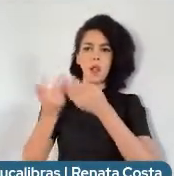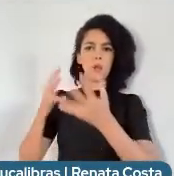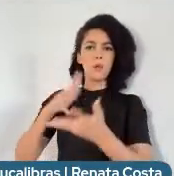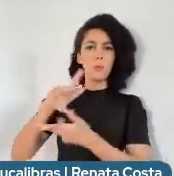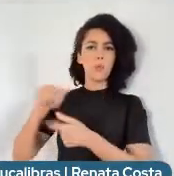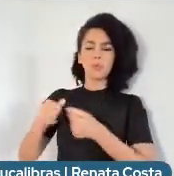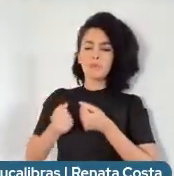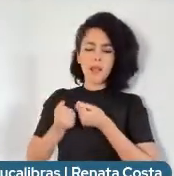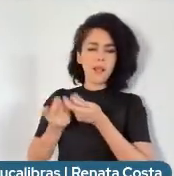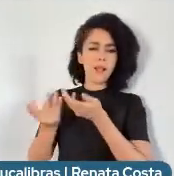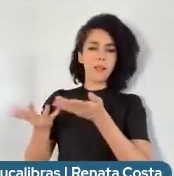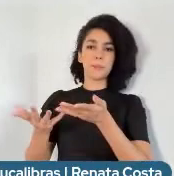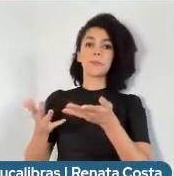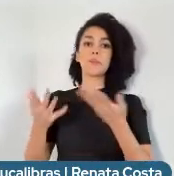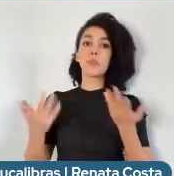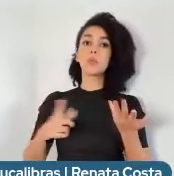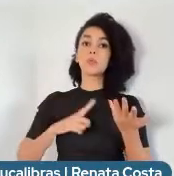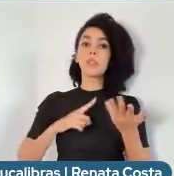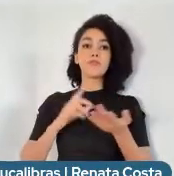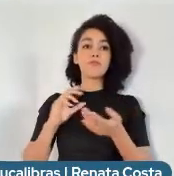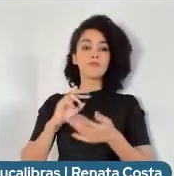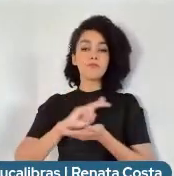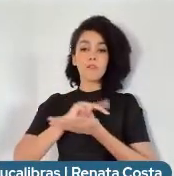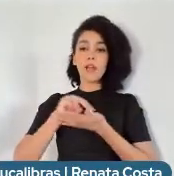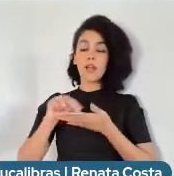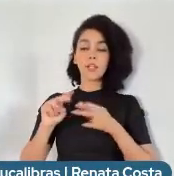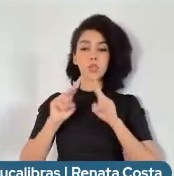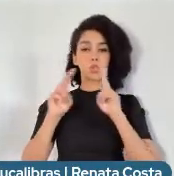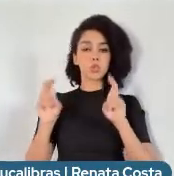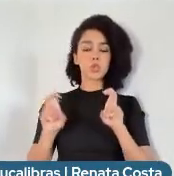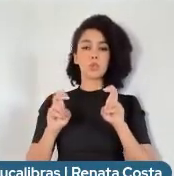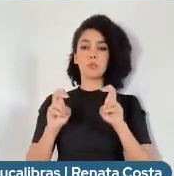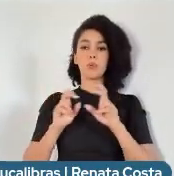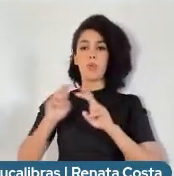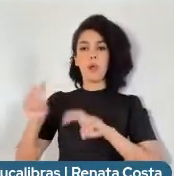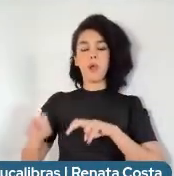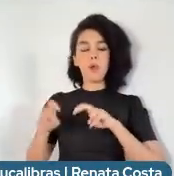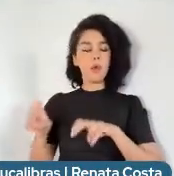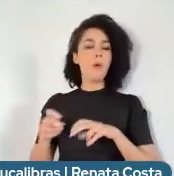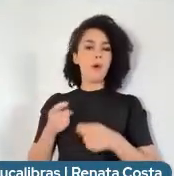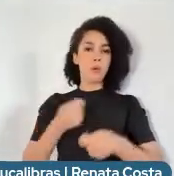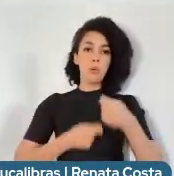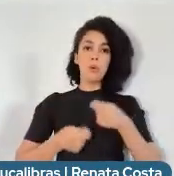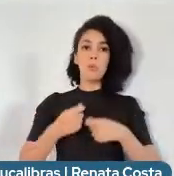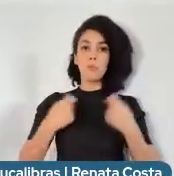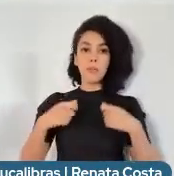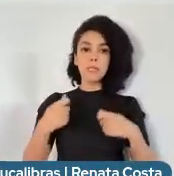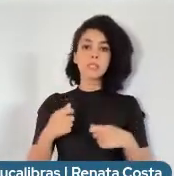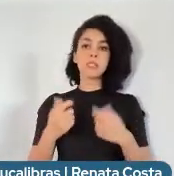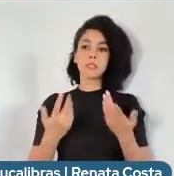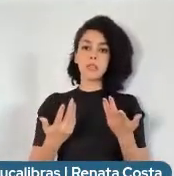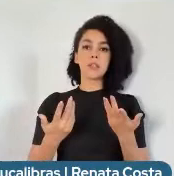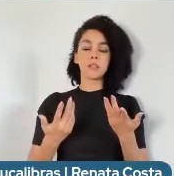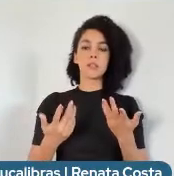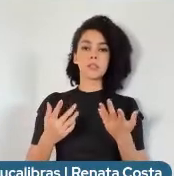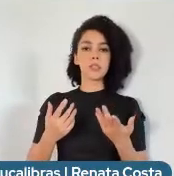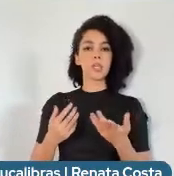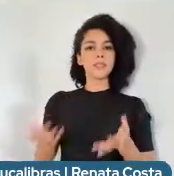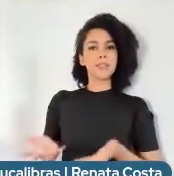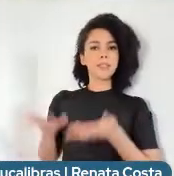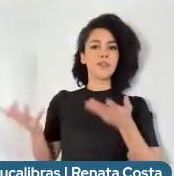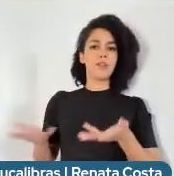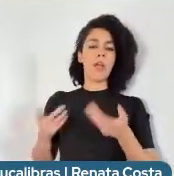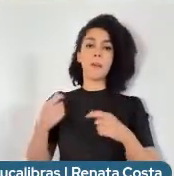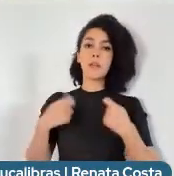iniciativas inovadoras relacionadas ao nosso agronegócio. A gente precisa fomentar isso. Então, a gente precisa,